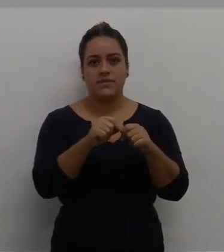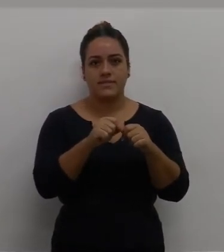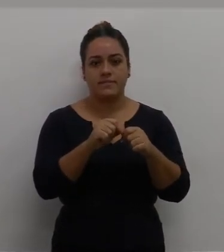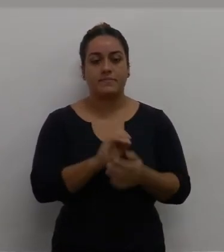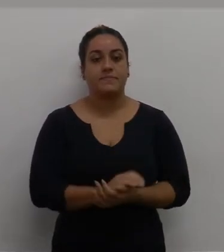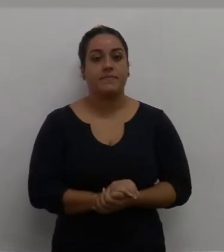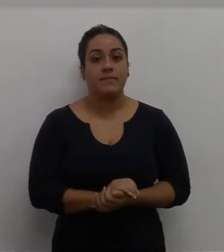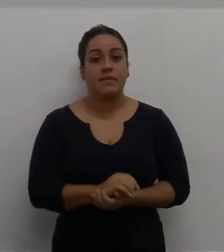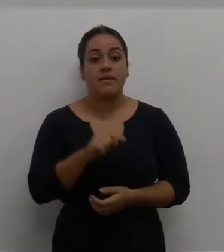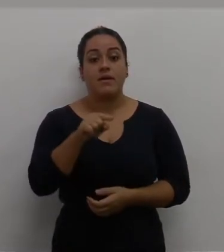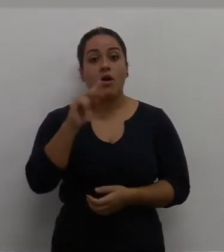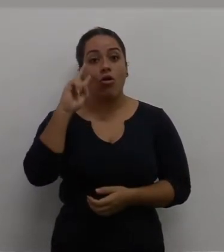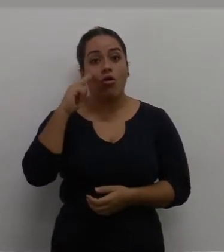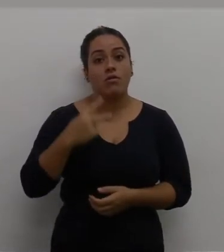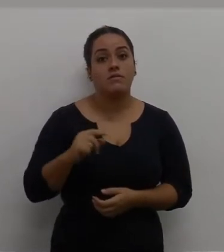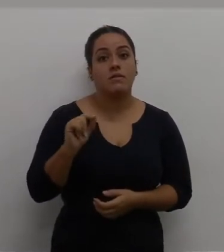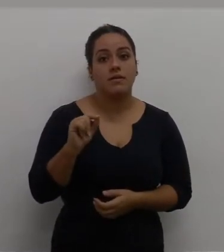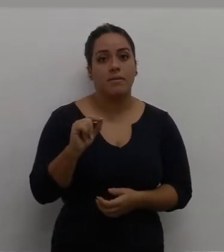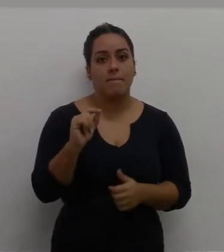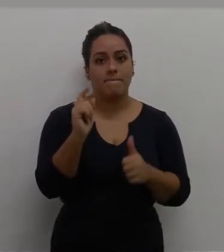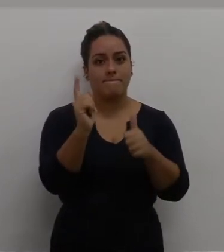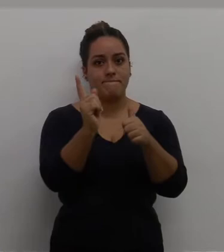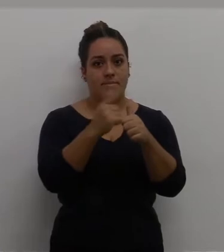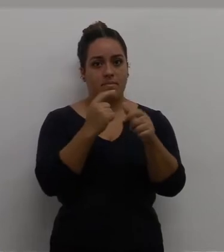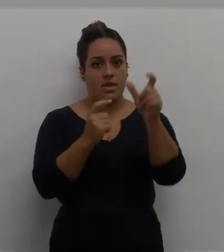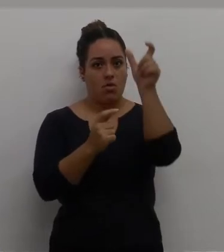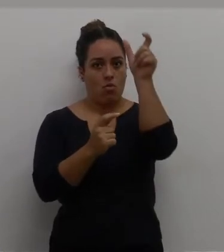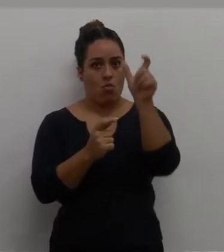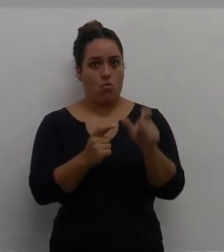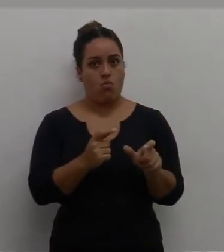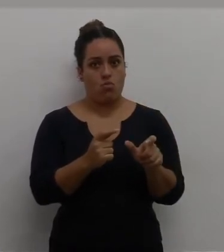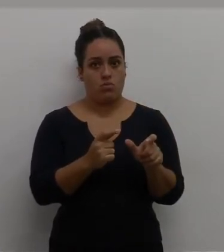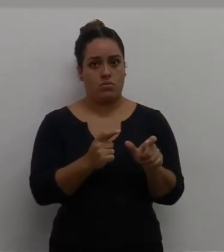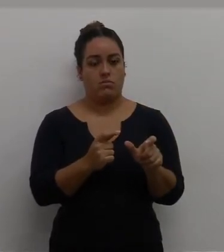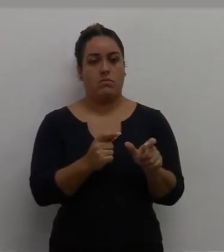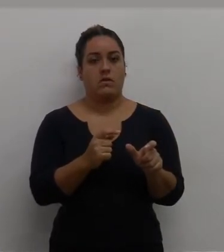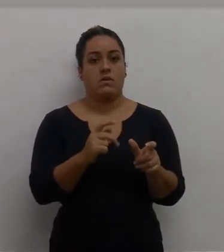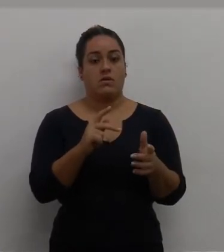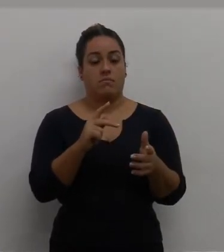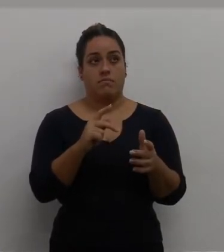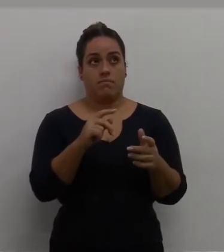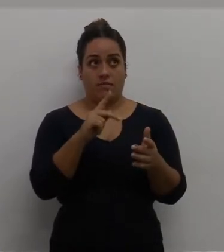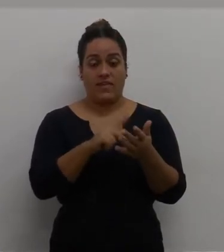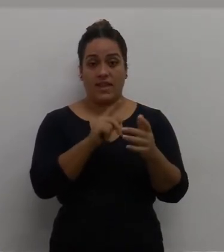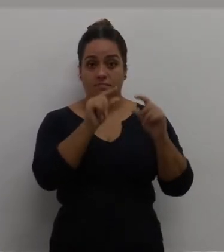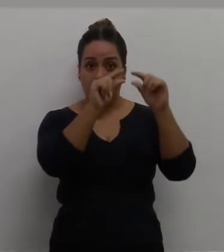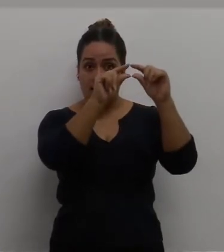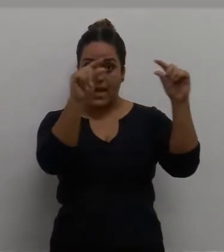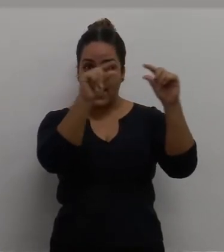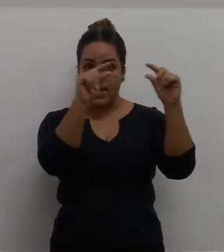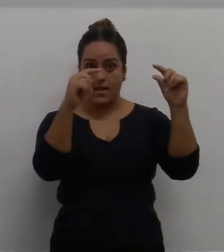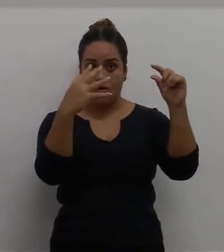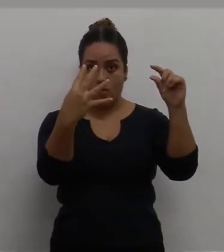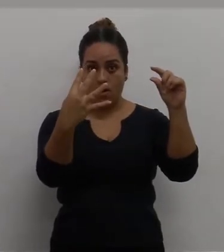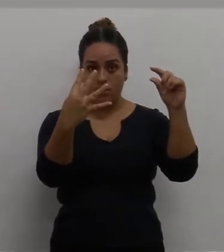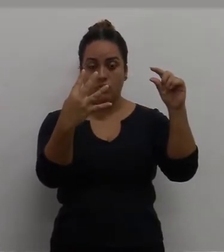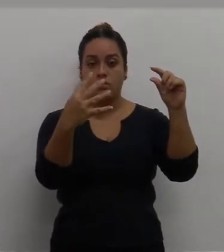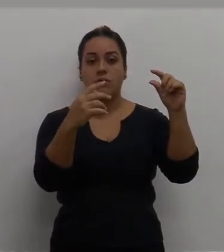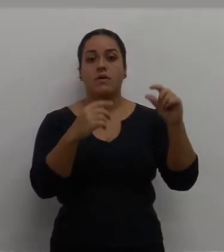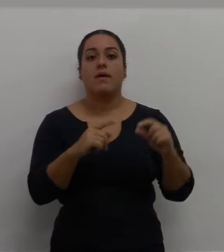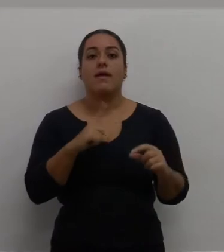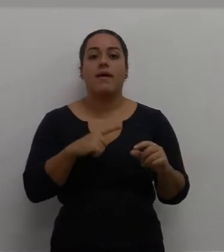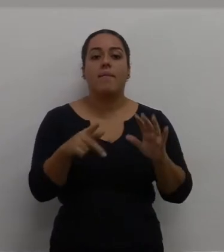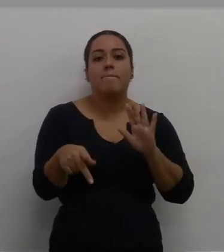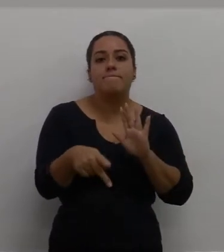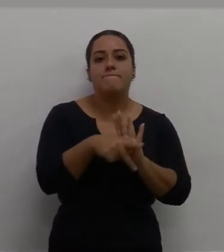fazer. Ele considera a primeira coluna, ou seja, na verdade, a primeira linha, tá? A linha 4,